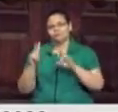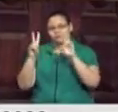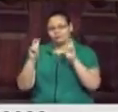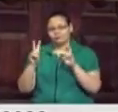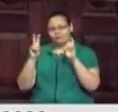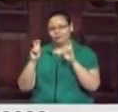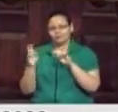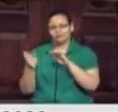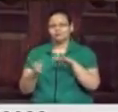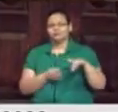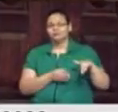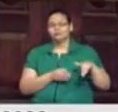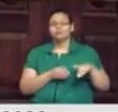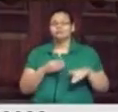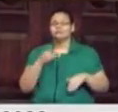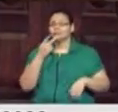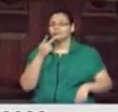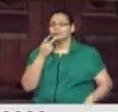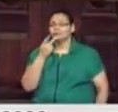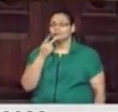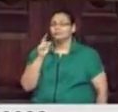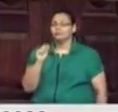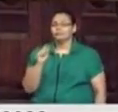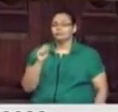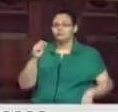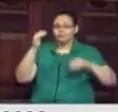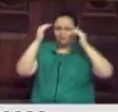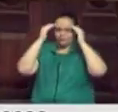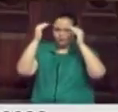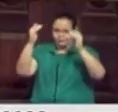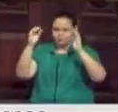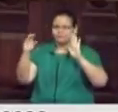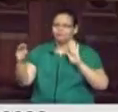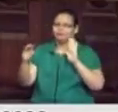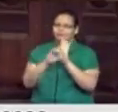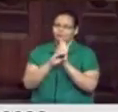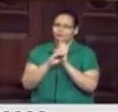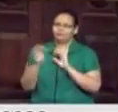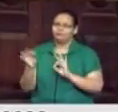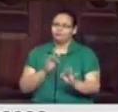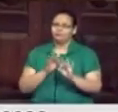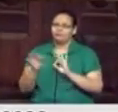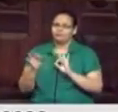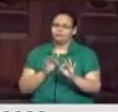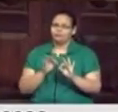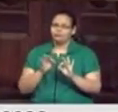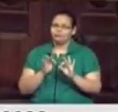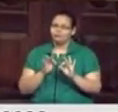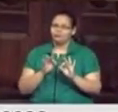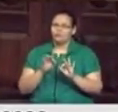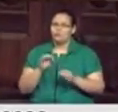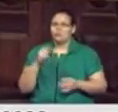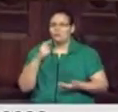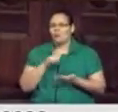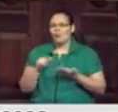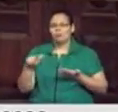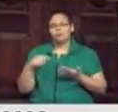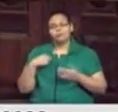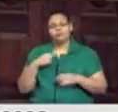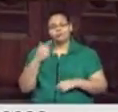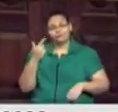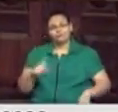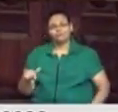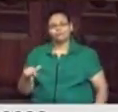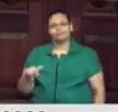pauta, dizendo que, respeitando-se a Constituição, o projeto era inócuo. Ora, mais uma vez,